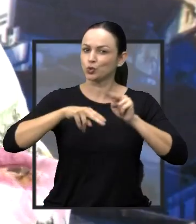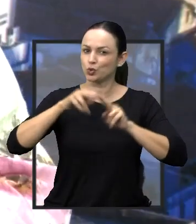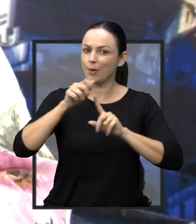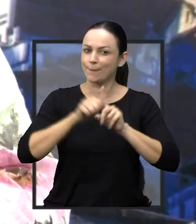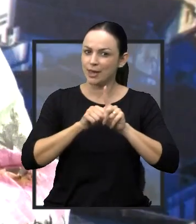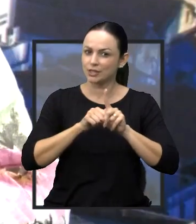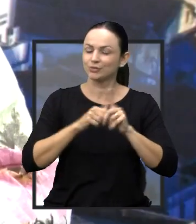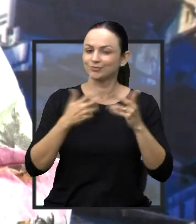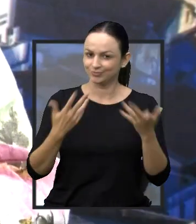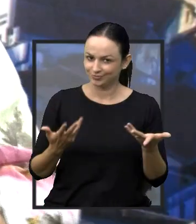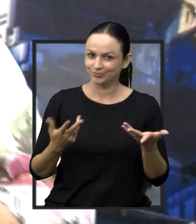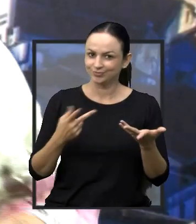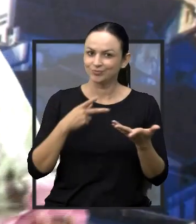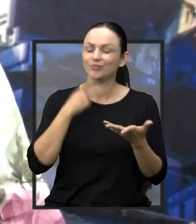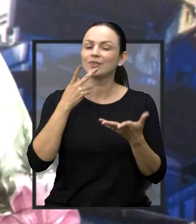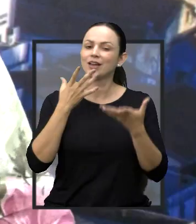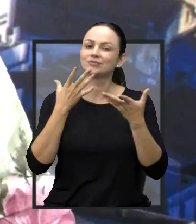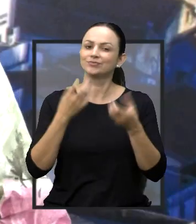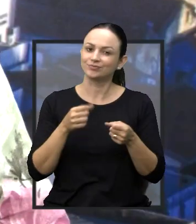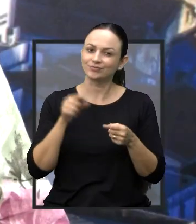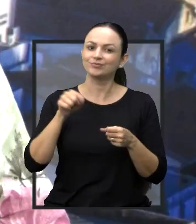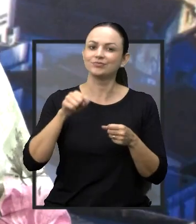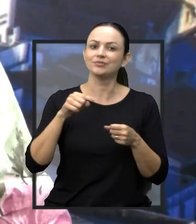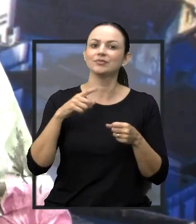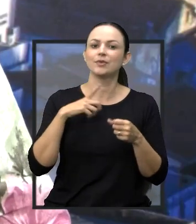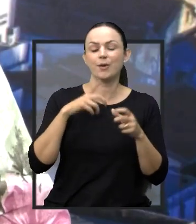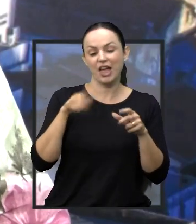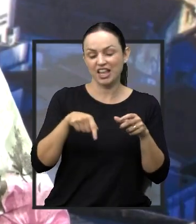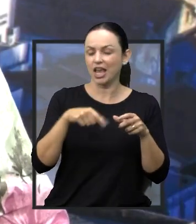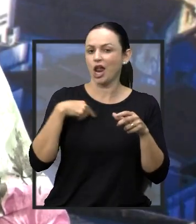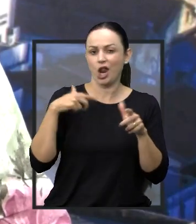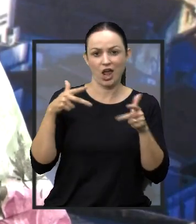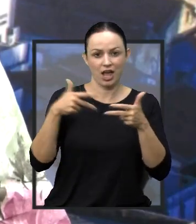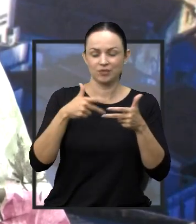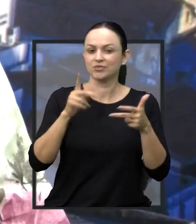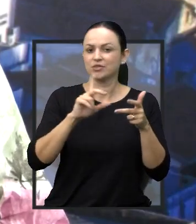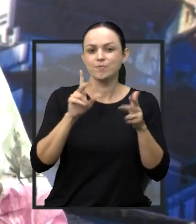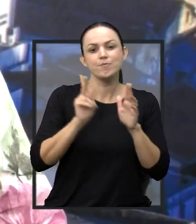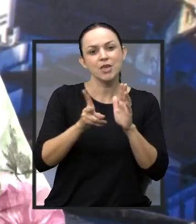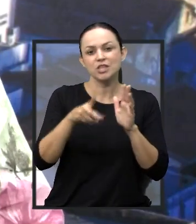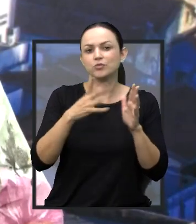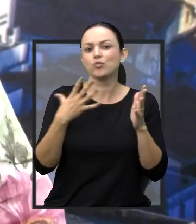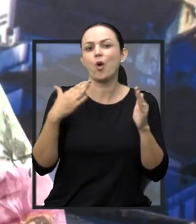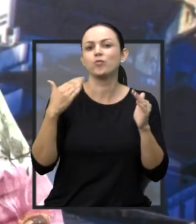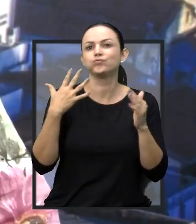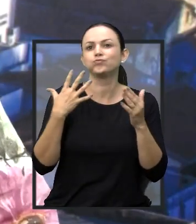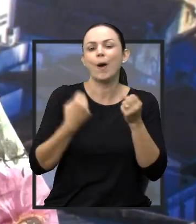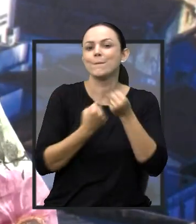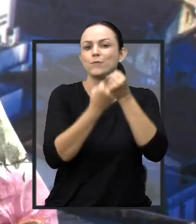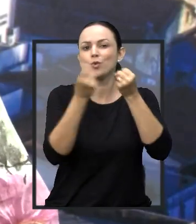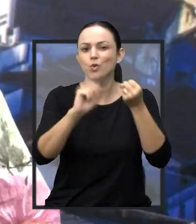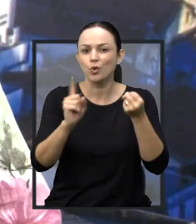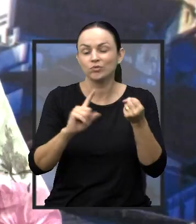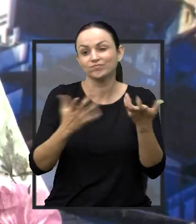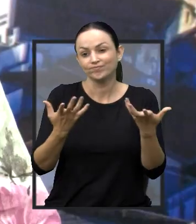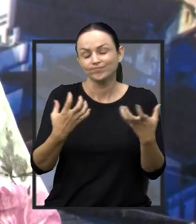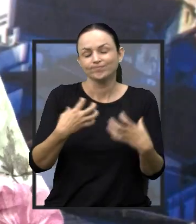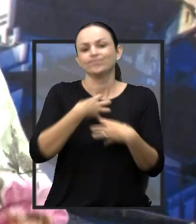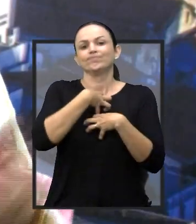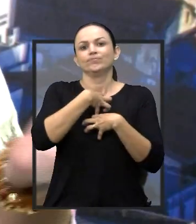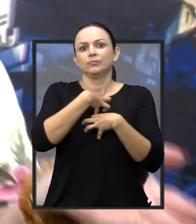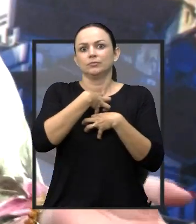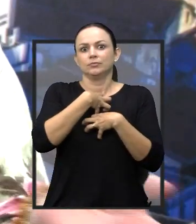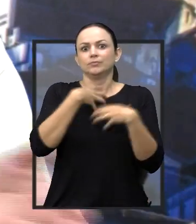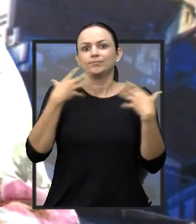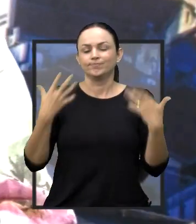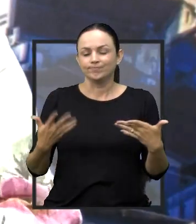sem, vergonhosamente, a adesão daqui da nossa casa. Realmente foi um baque, né?